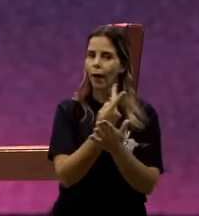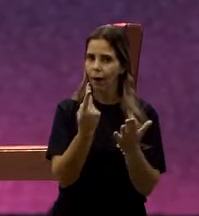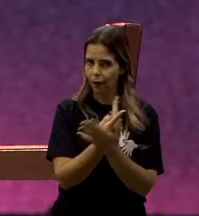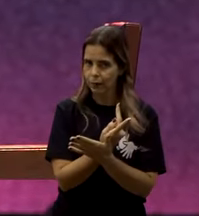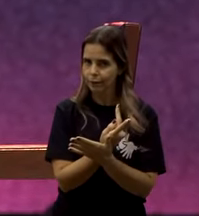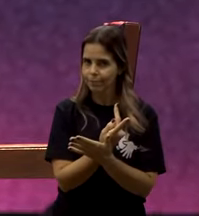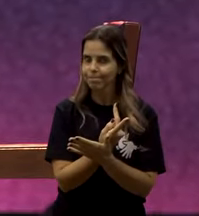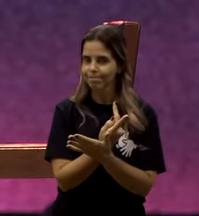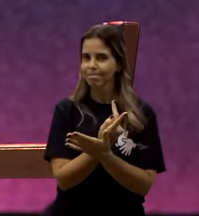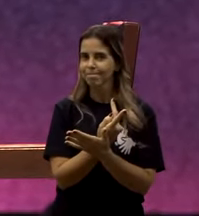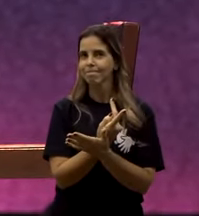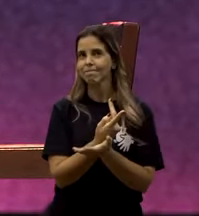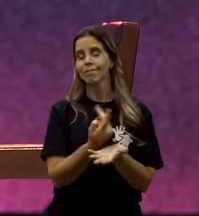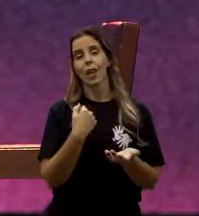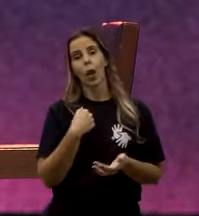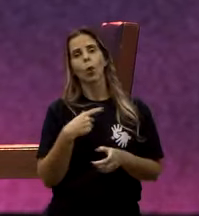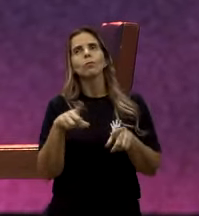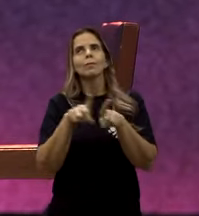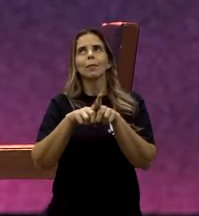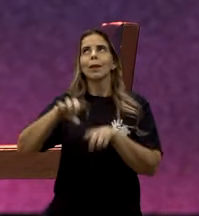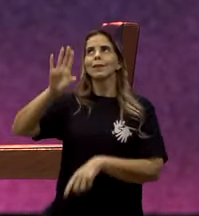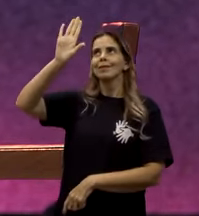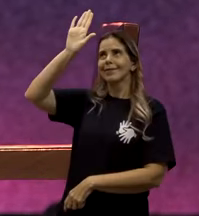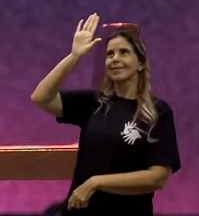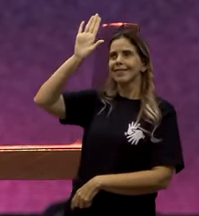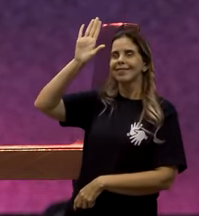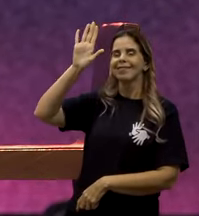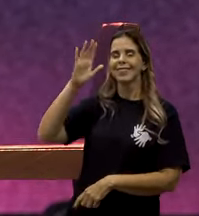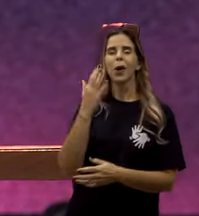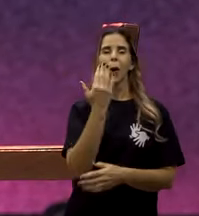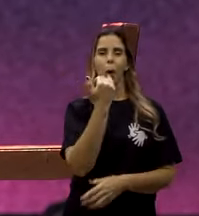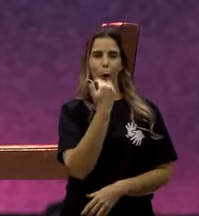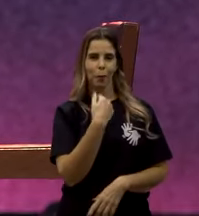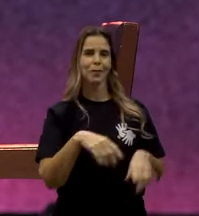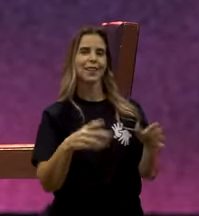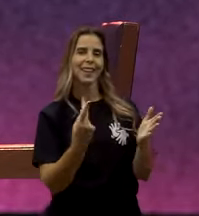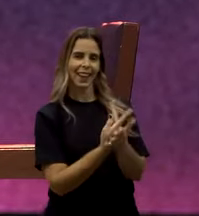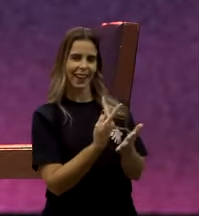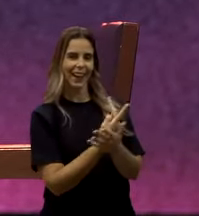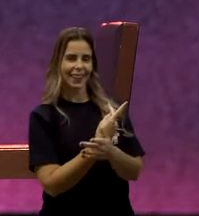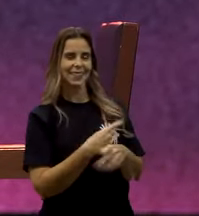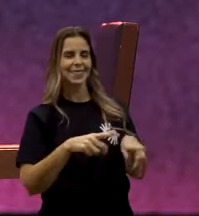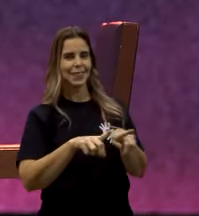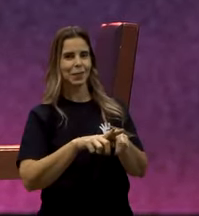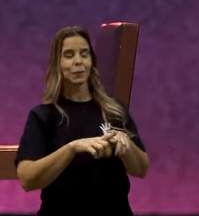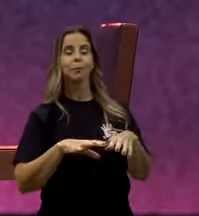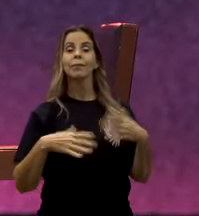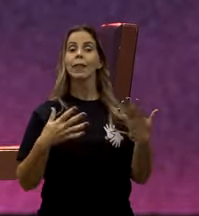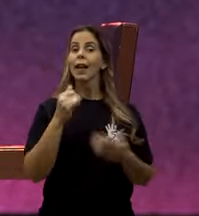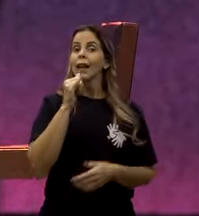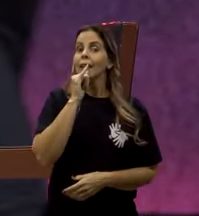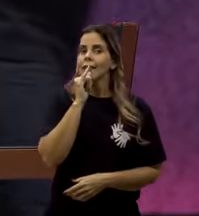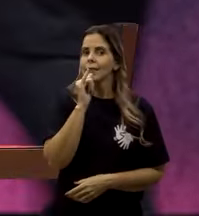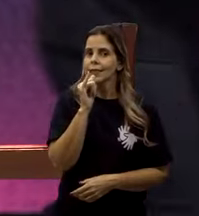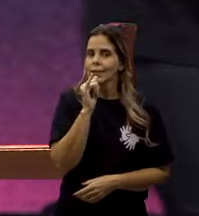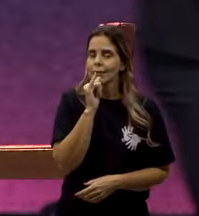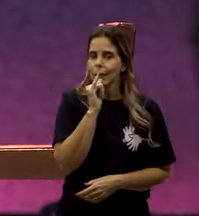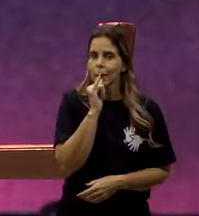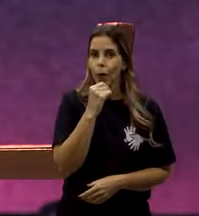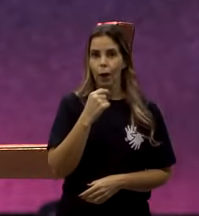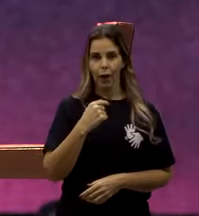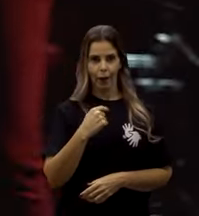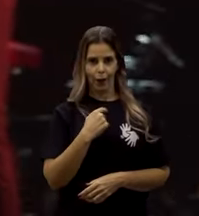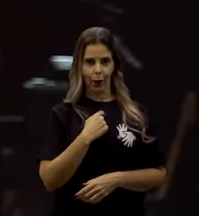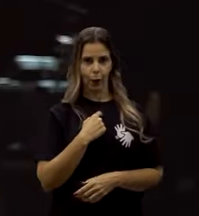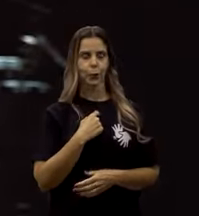levanta a mão vai eu também pastor como errado por exemplo eu não resisto irmão eu não para mim acordar de